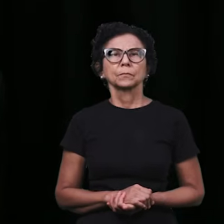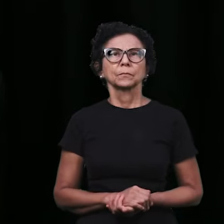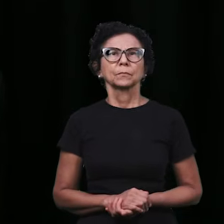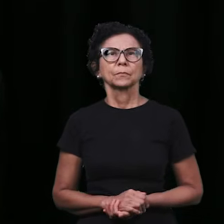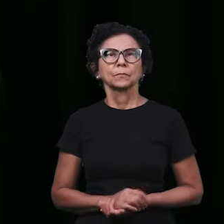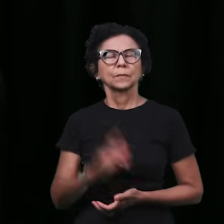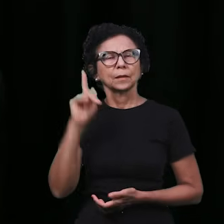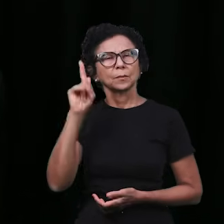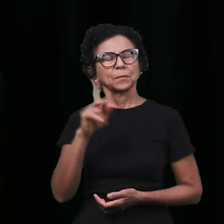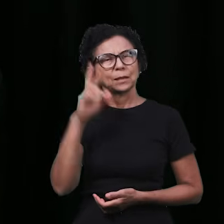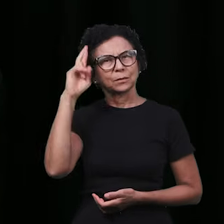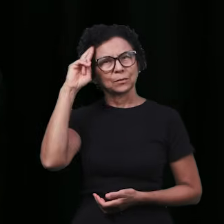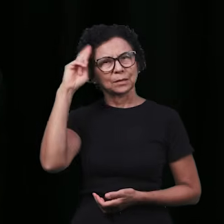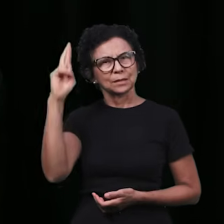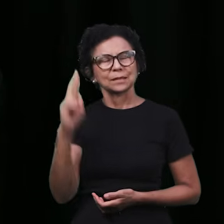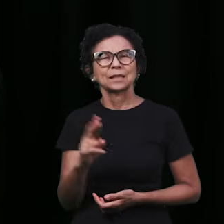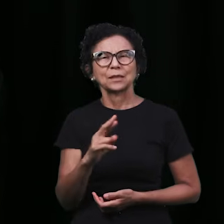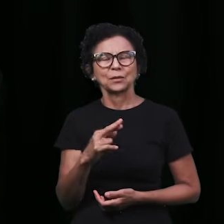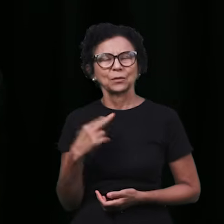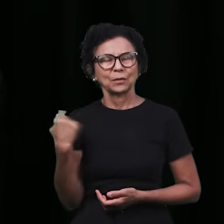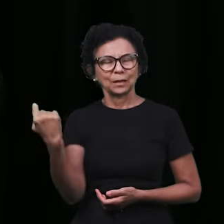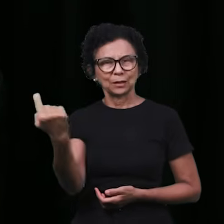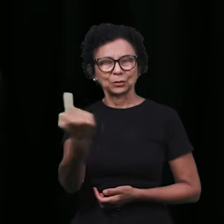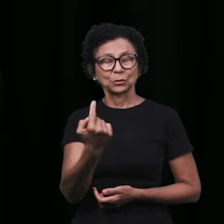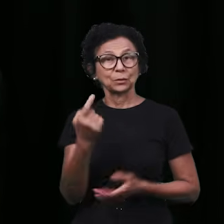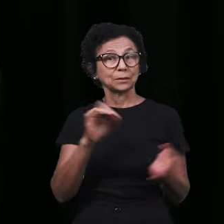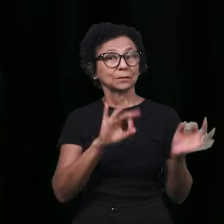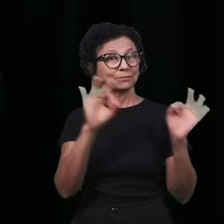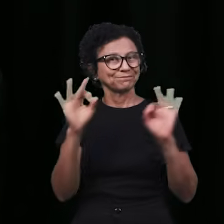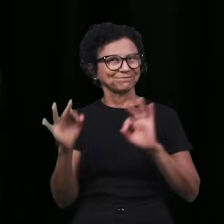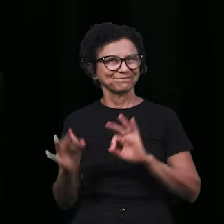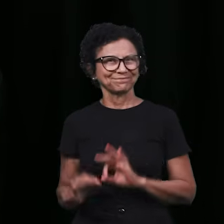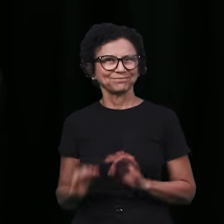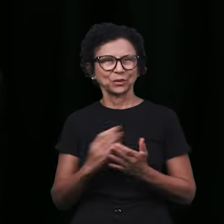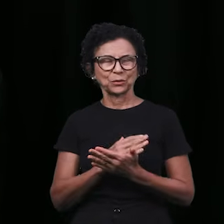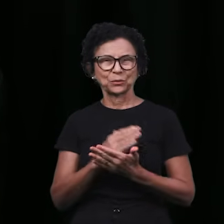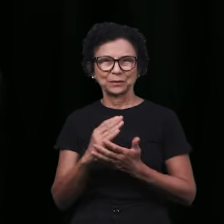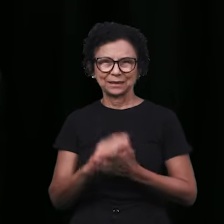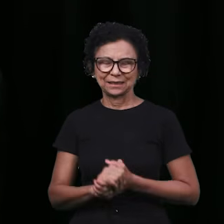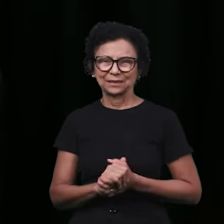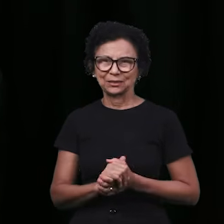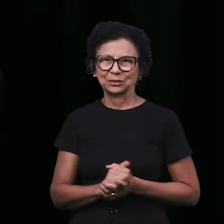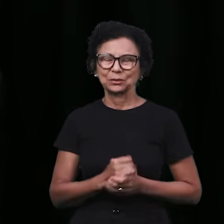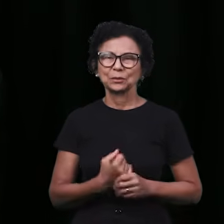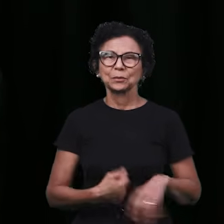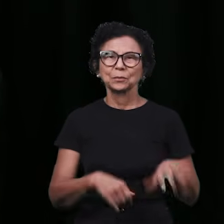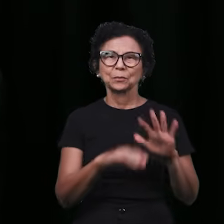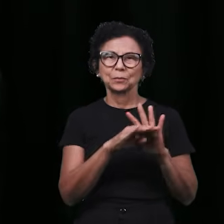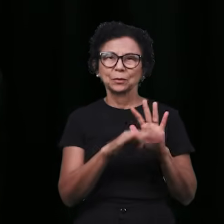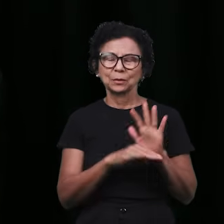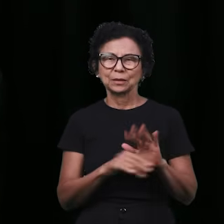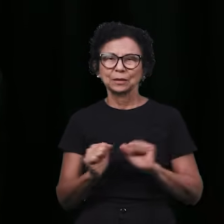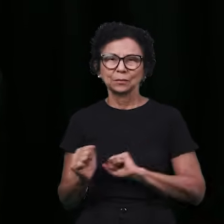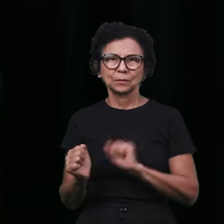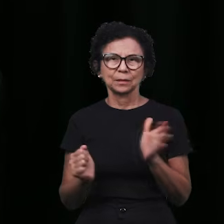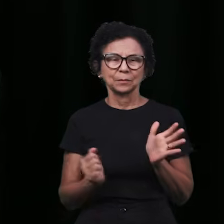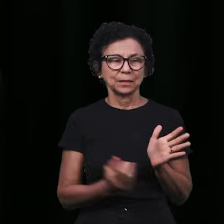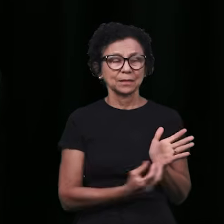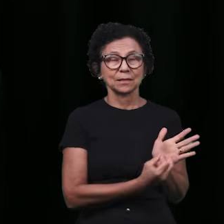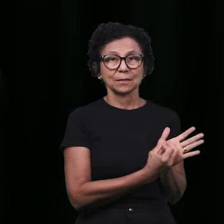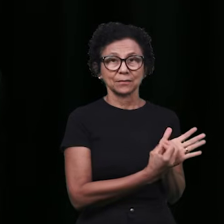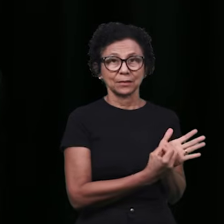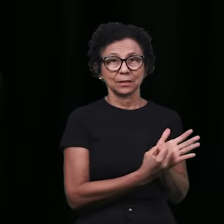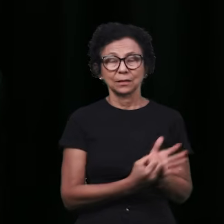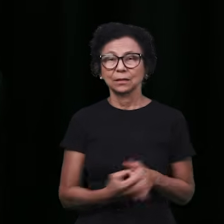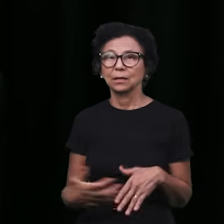A paz do Senhor, meus irmãos, a paz do Senhor a todos que estão nos assistindo. Está começando mais um episódio de Libras Sinais de Vida.